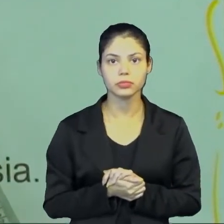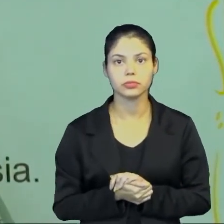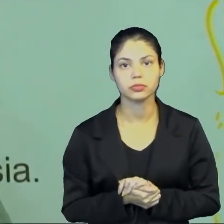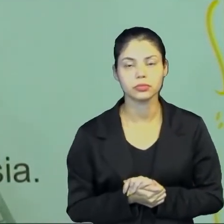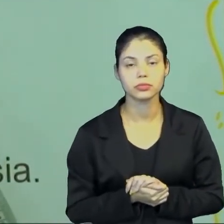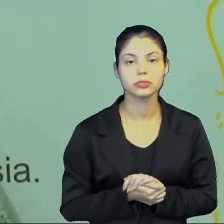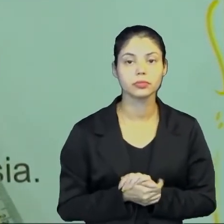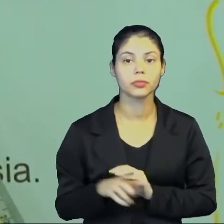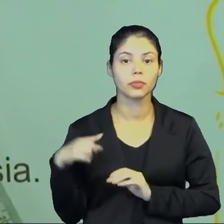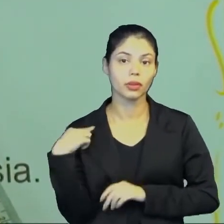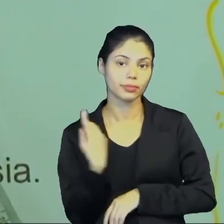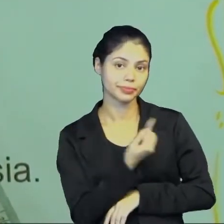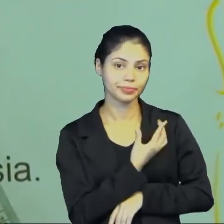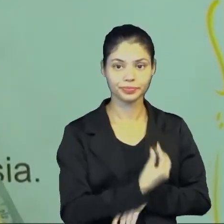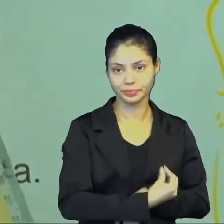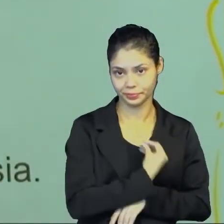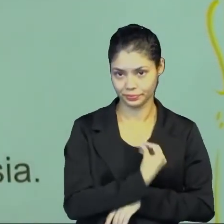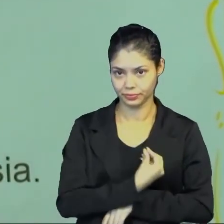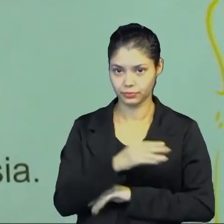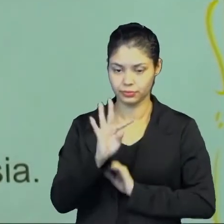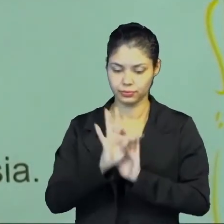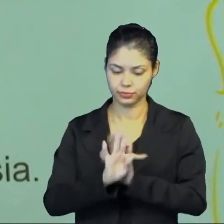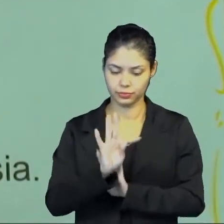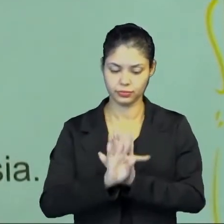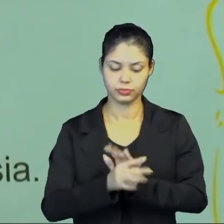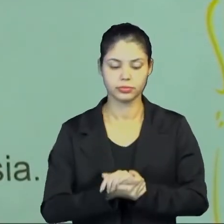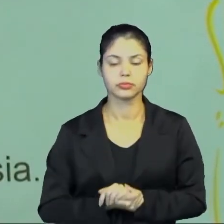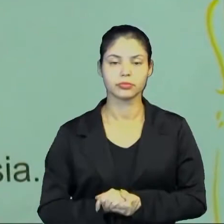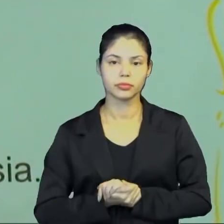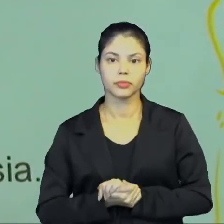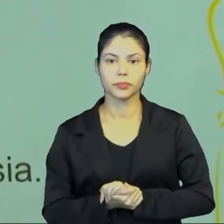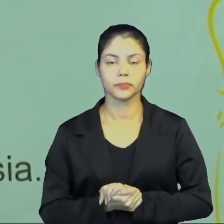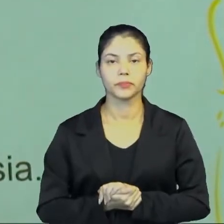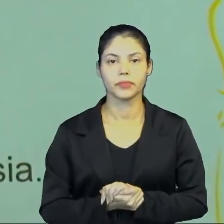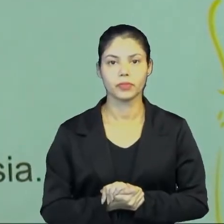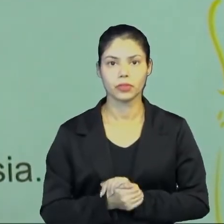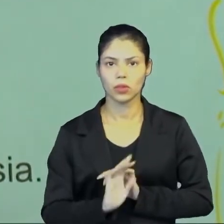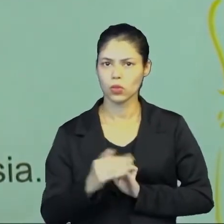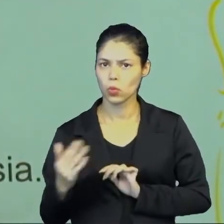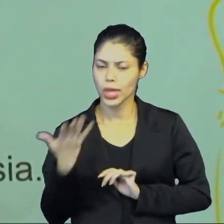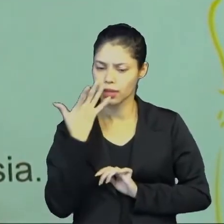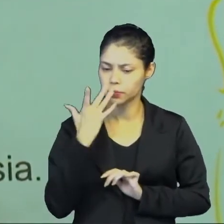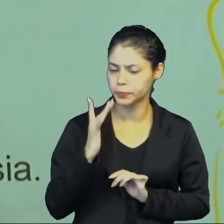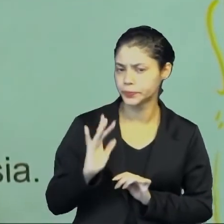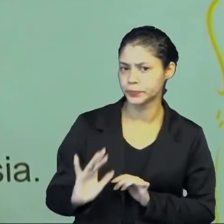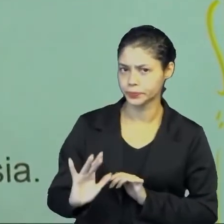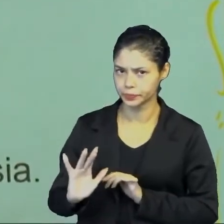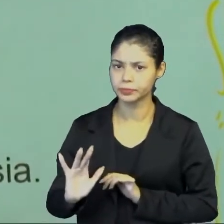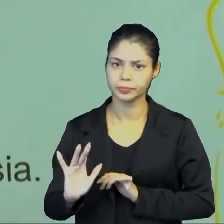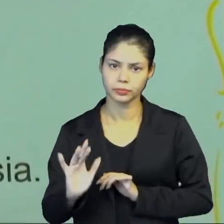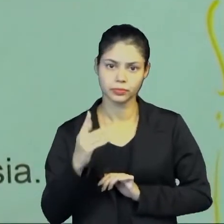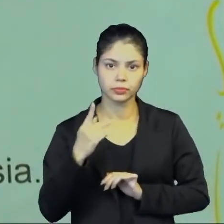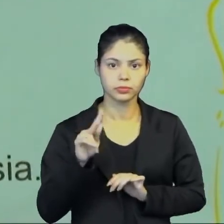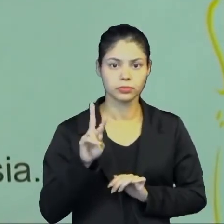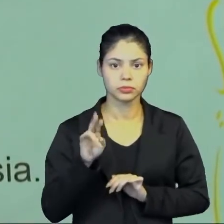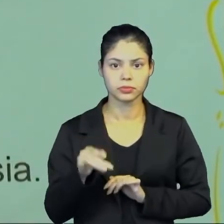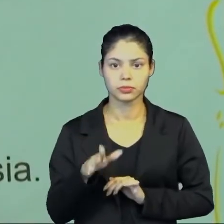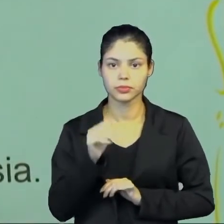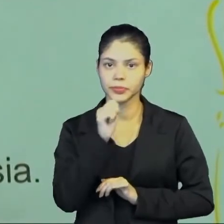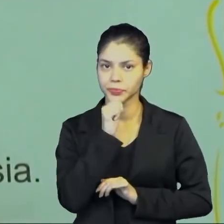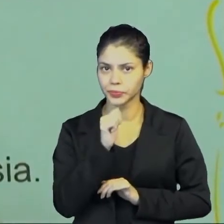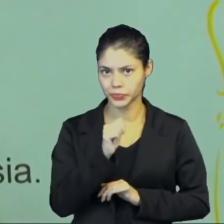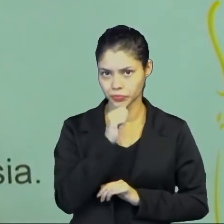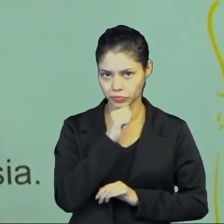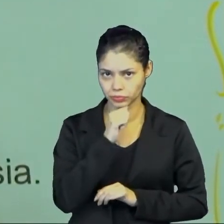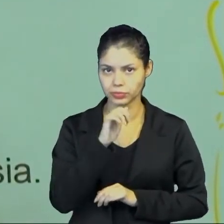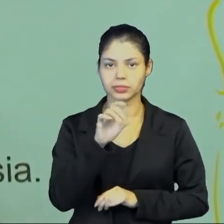Vida é o nosso texto aqui, tá? Fala o seguinte, ó. Quando era criança pura, moleque